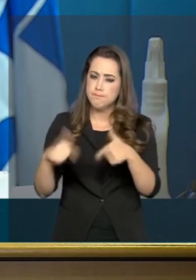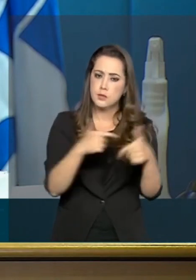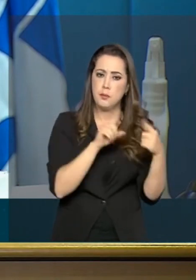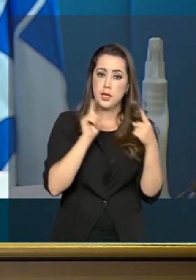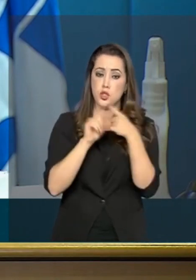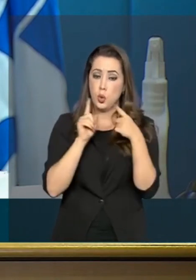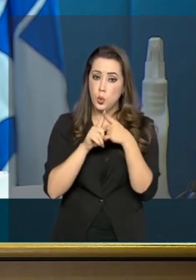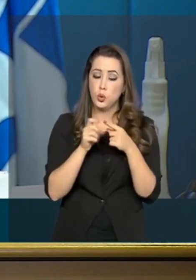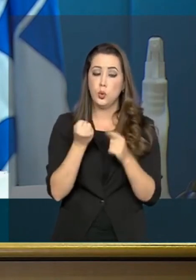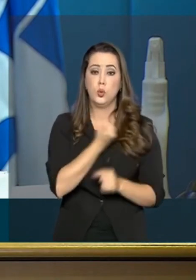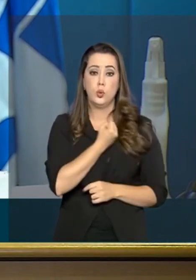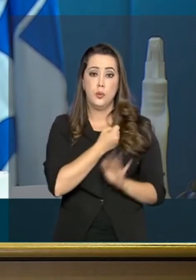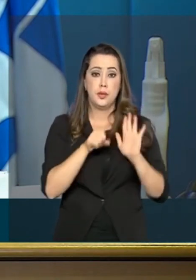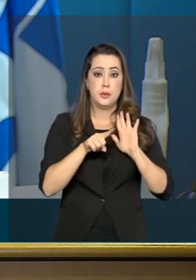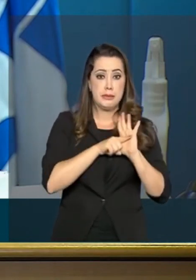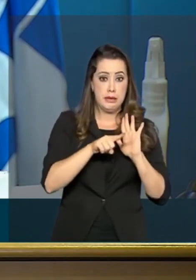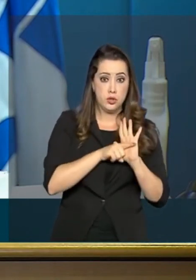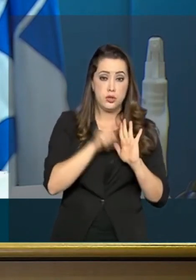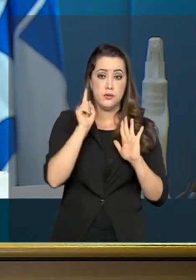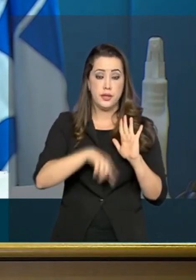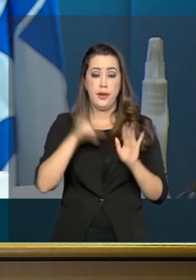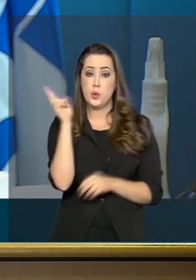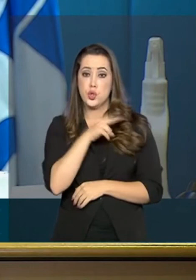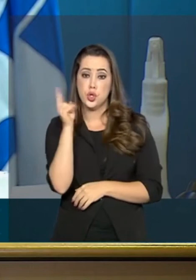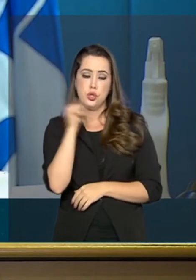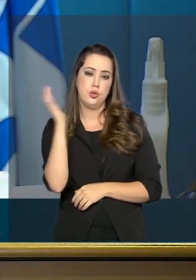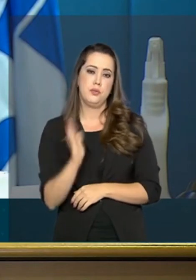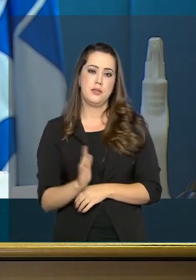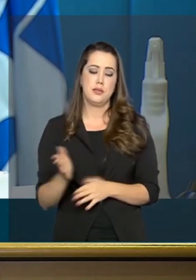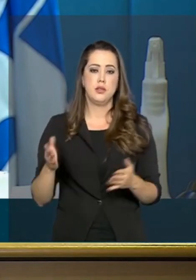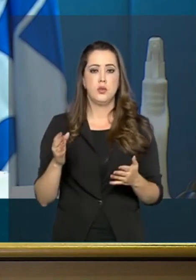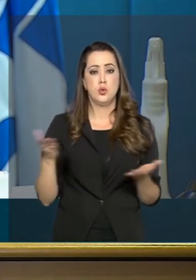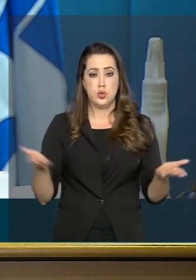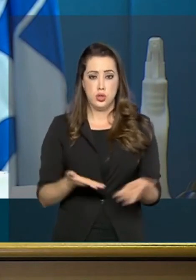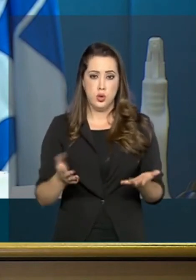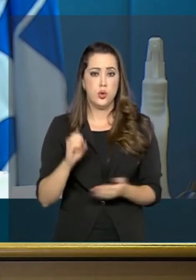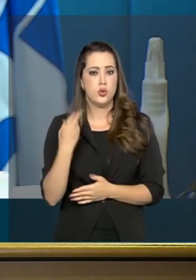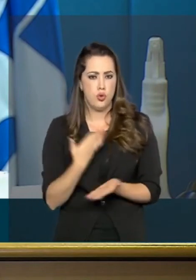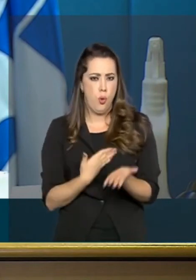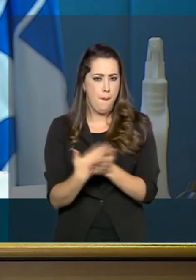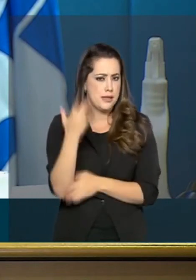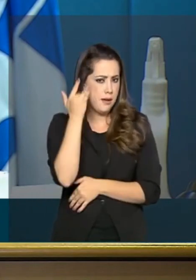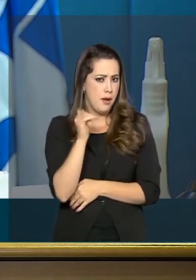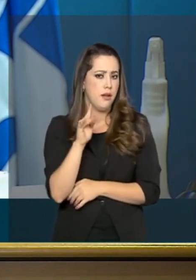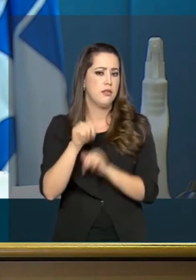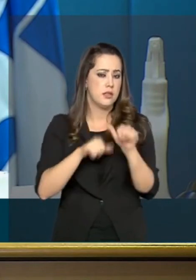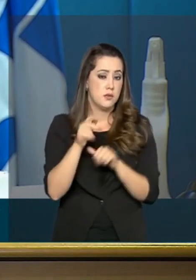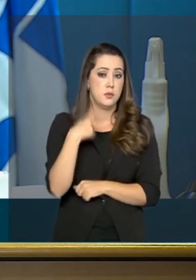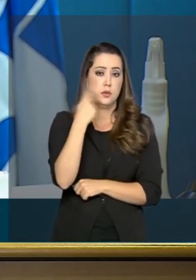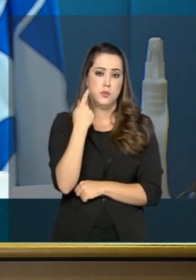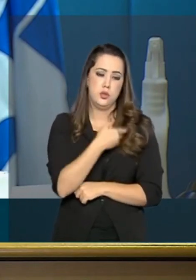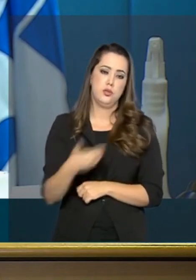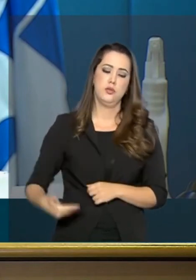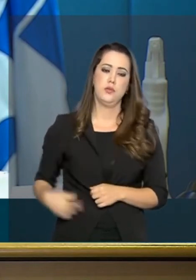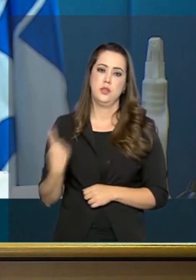indicadores negativos que são urgência no Brasil e que hoje, ou a partir de amanhã, se transformam em política de Estado. Nós vamos